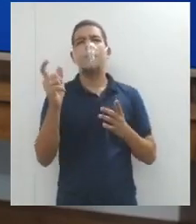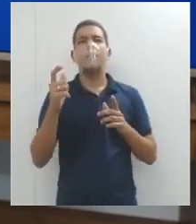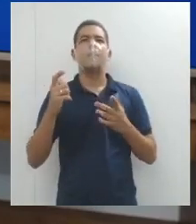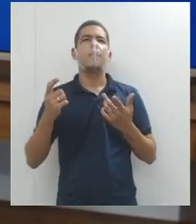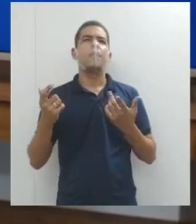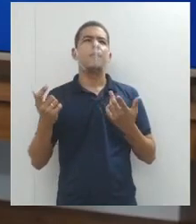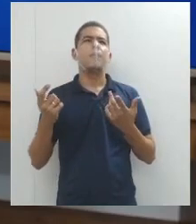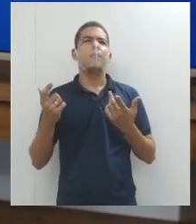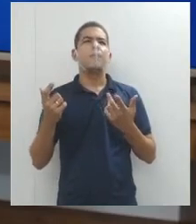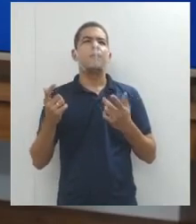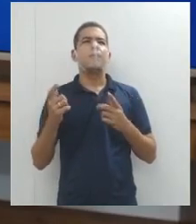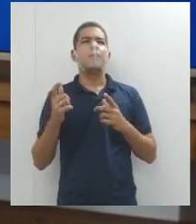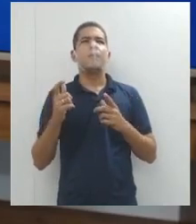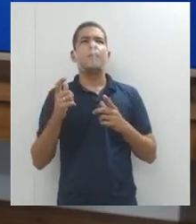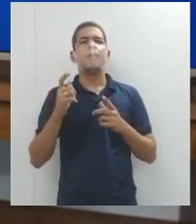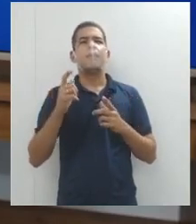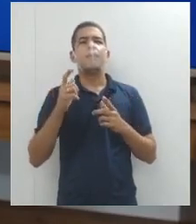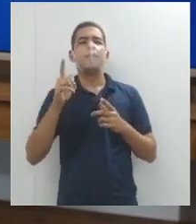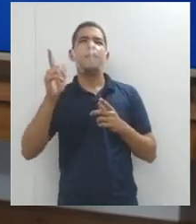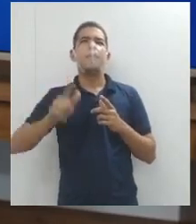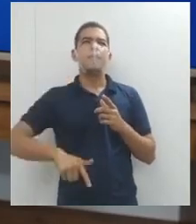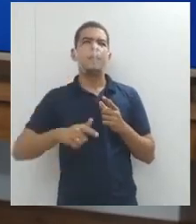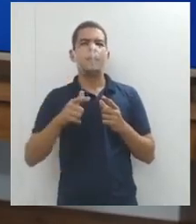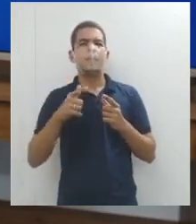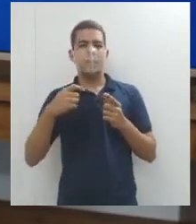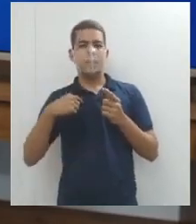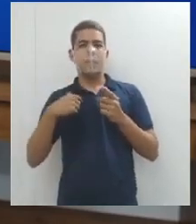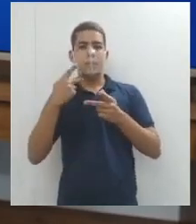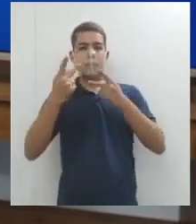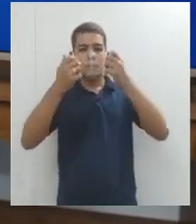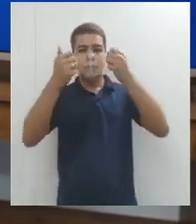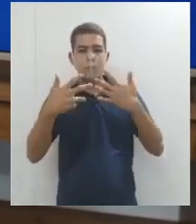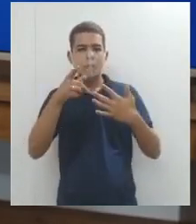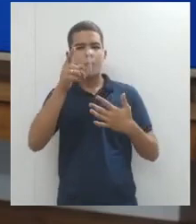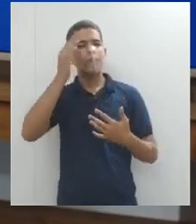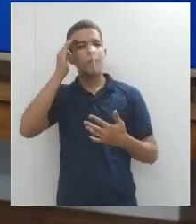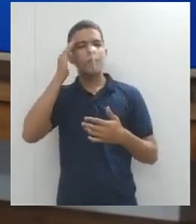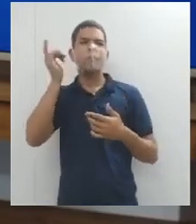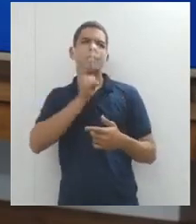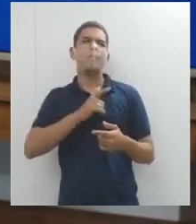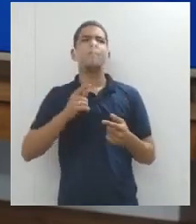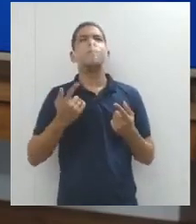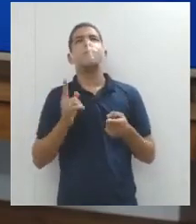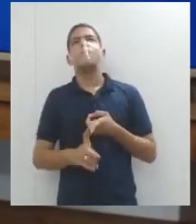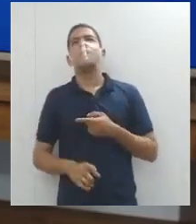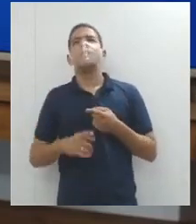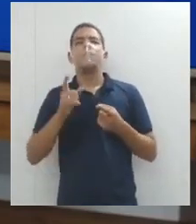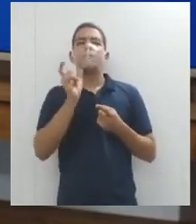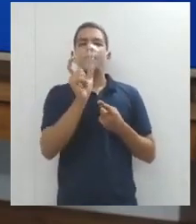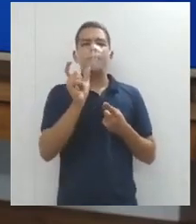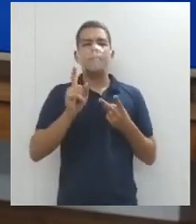palavras, tá? Vou falar assim, não tecnicamente, eu vou falar de uma forma que você compreenda. Palavras,